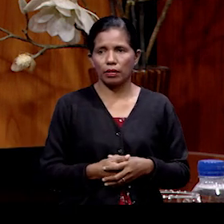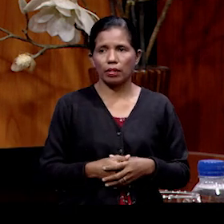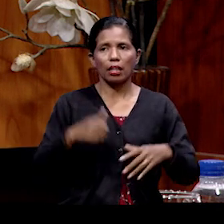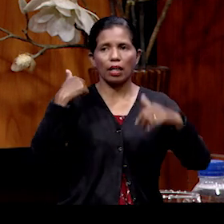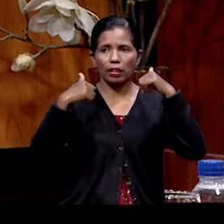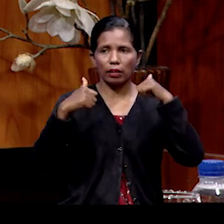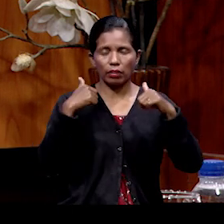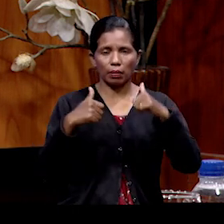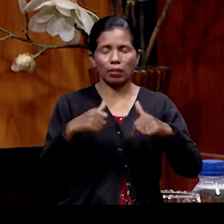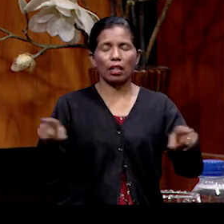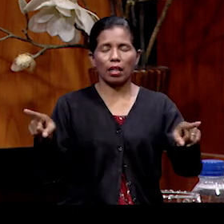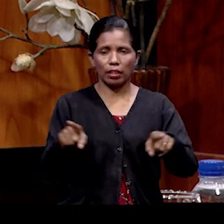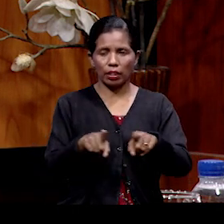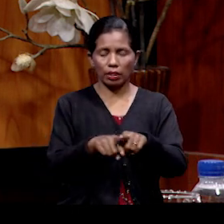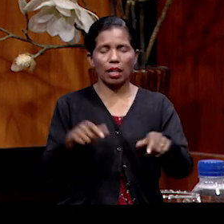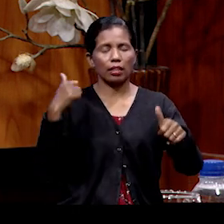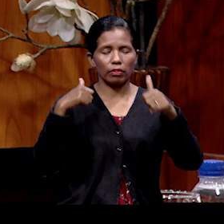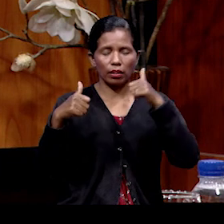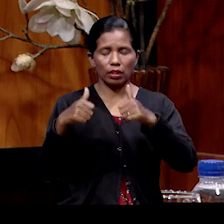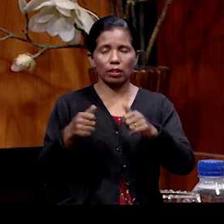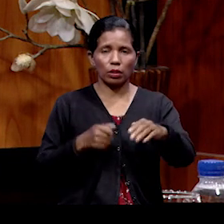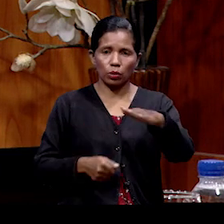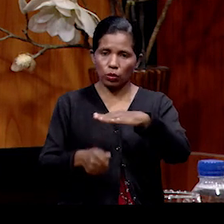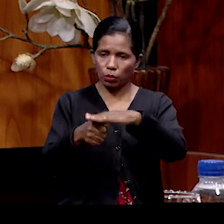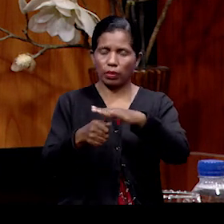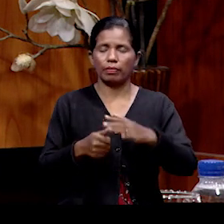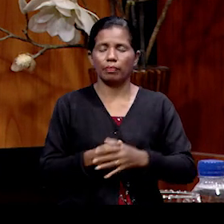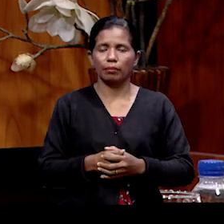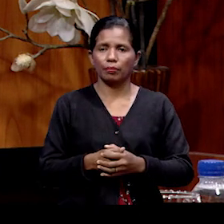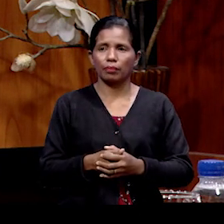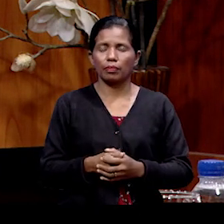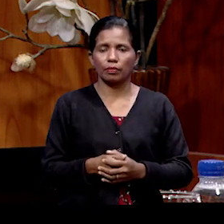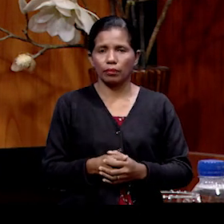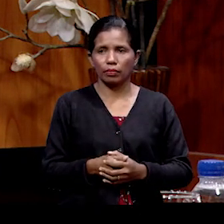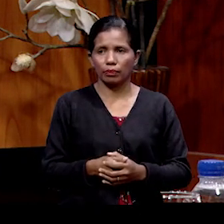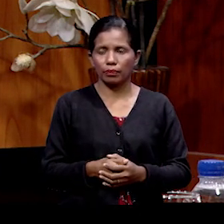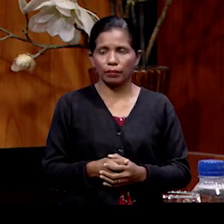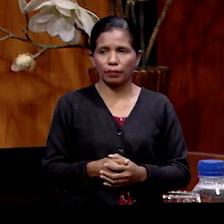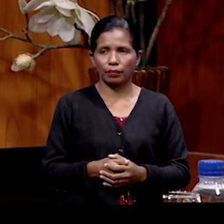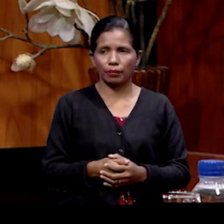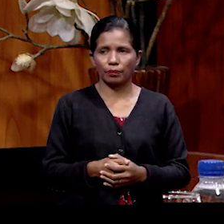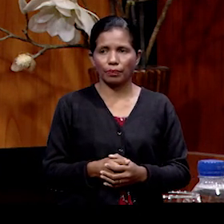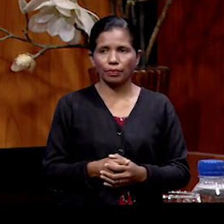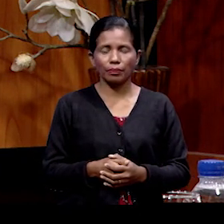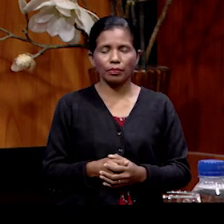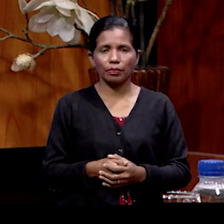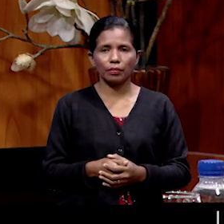sernebê consideram atividades ilícitas. Agora, atividades ilícitas, mas que Rússia é